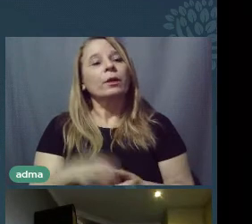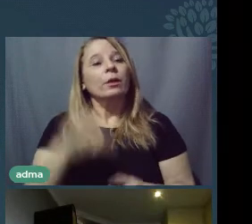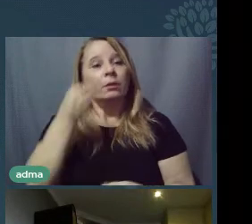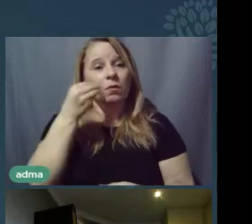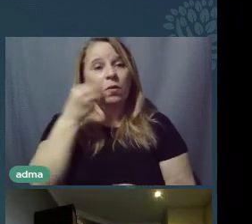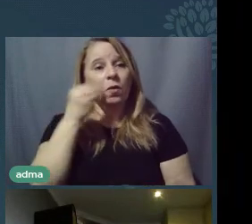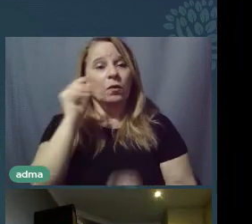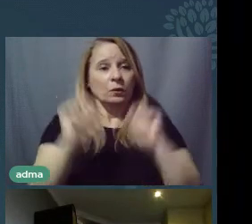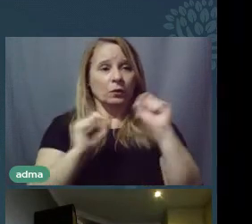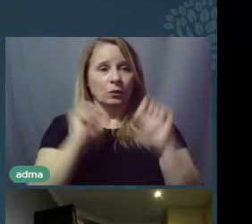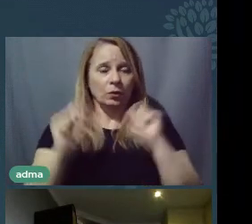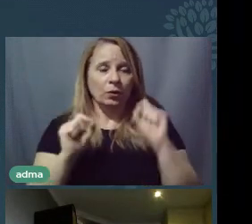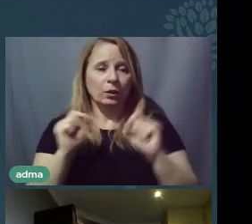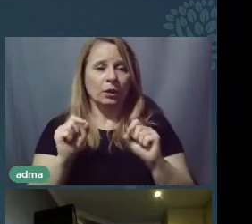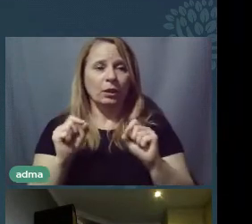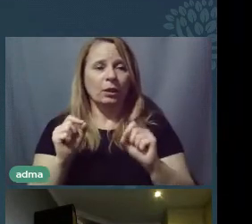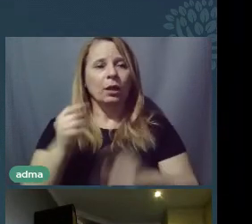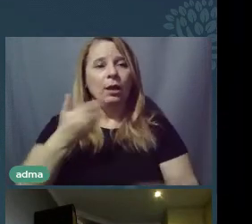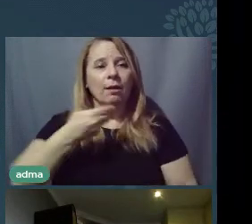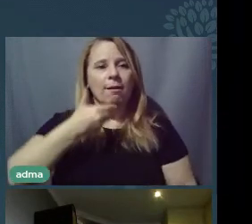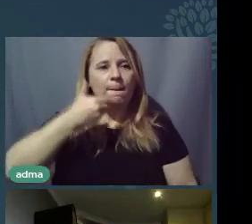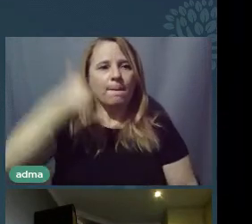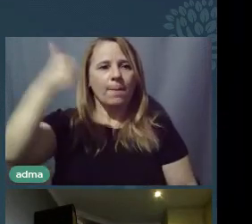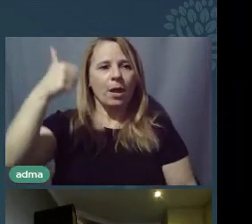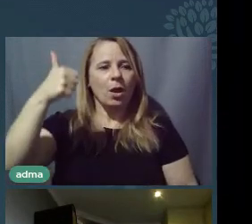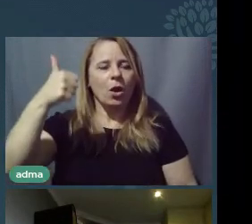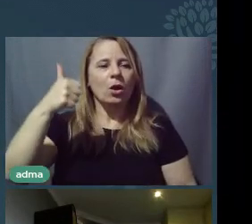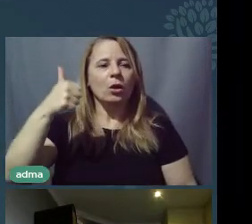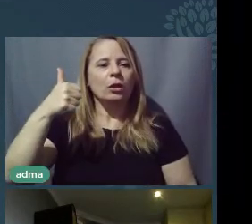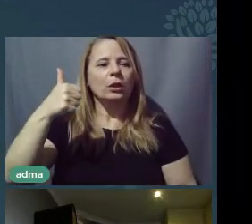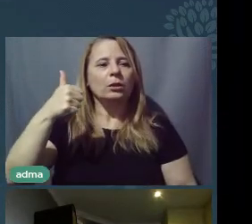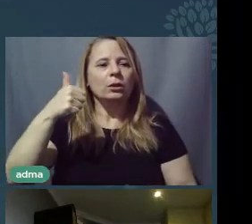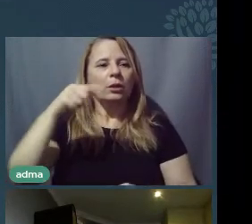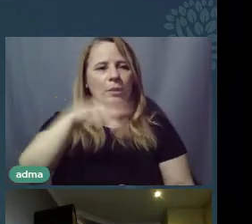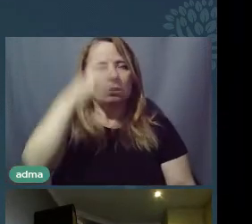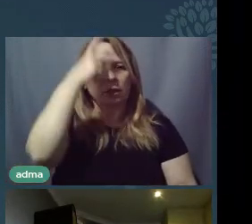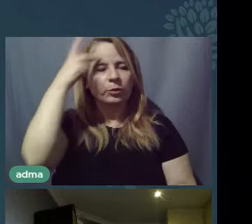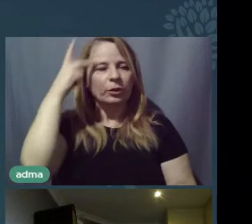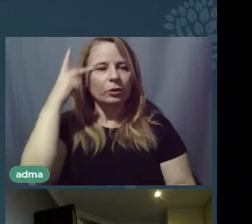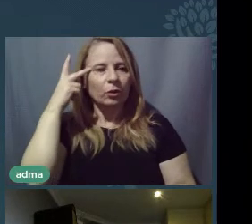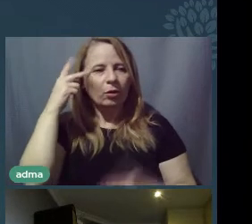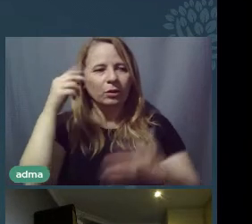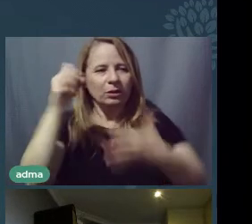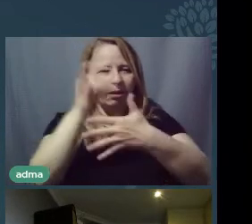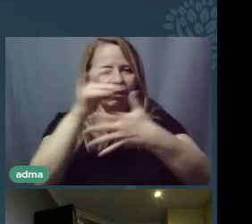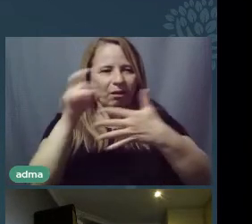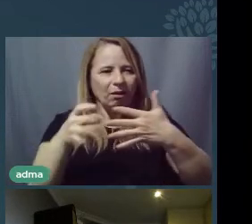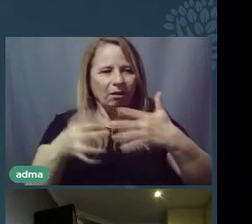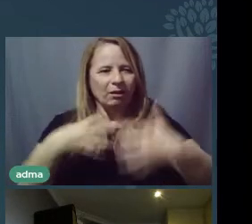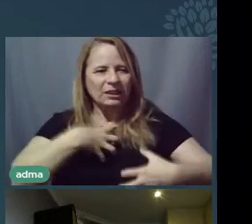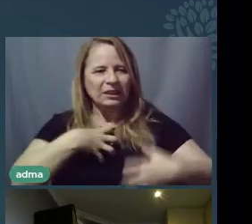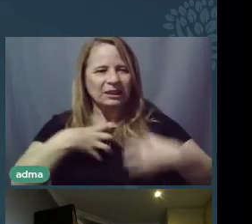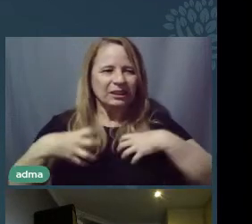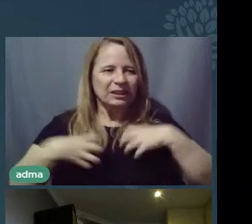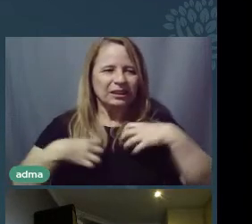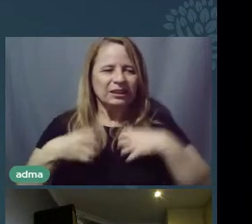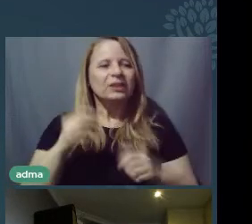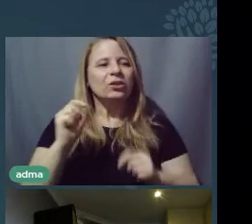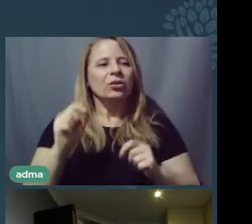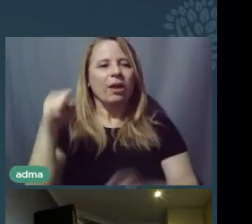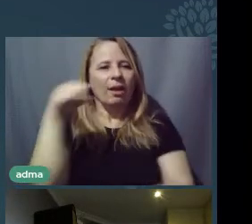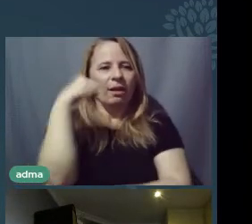mostrando também uma melhora nos desfechos de sintomas respiratórios e gravidade de